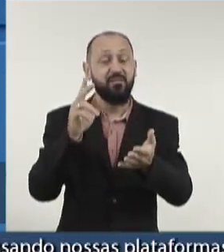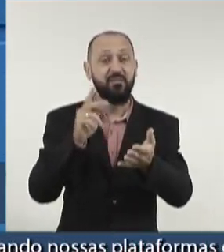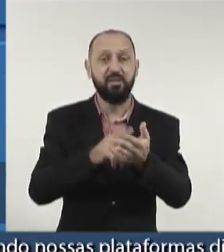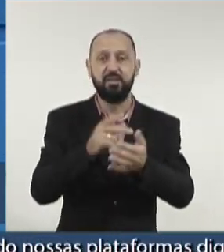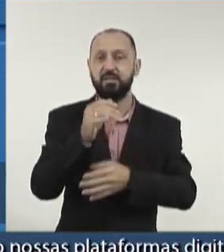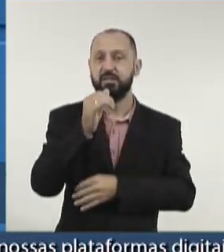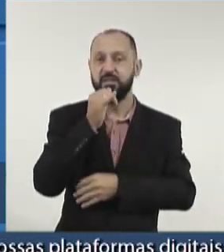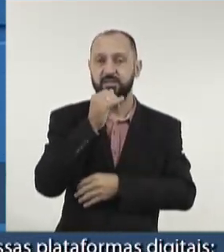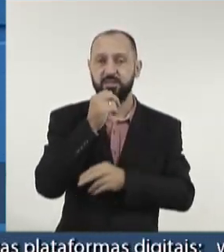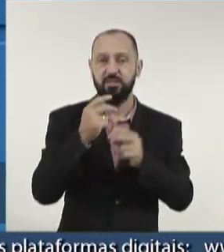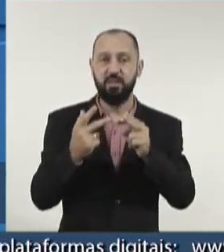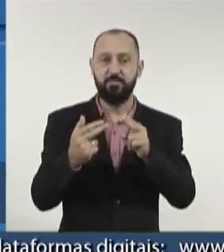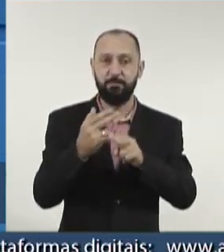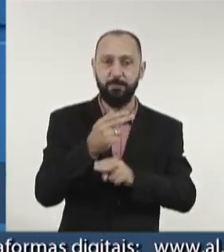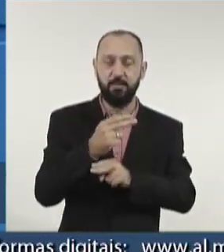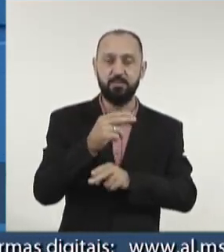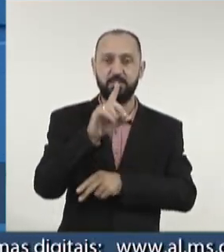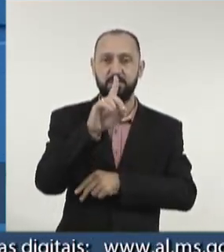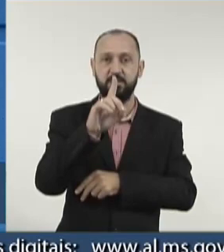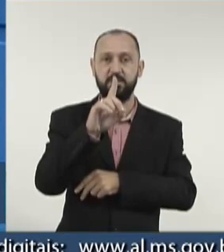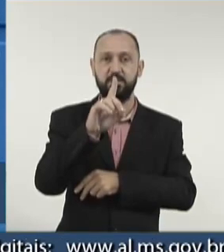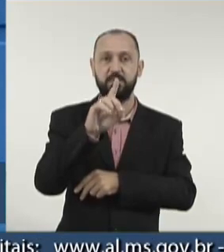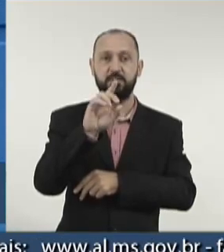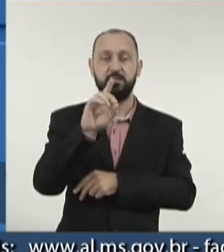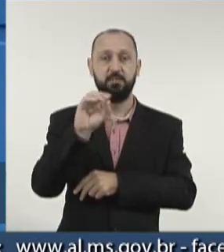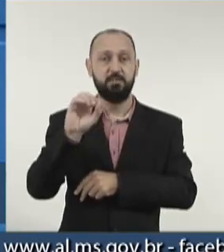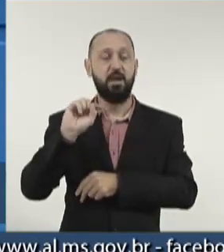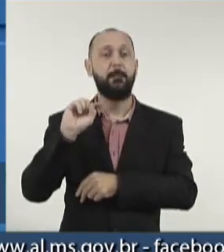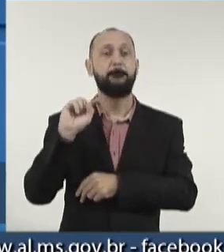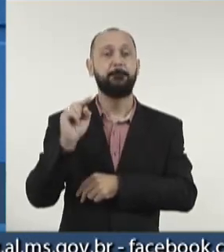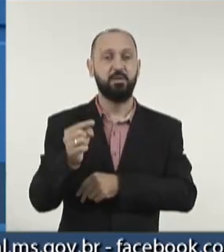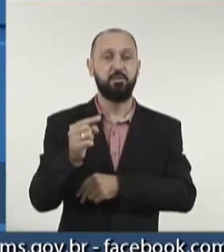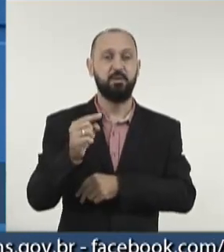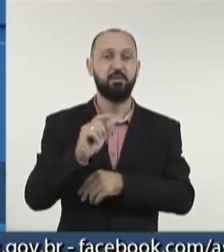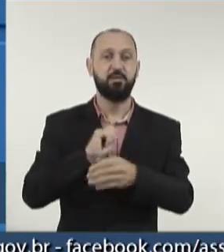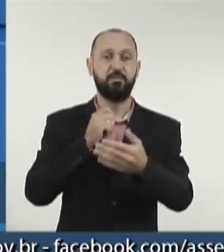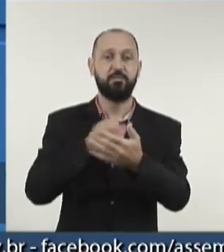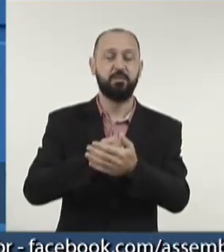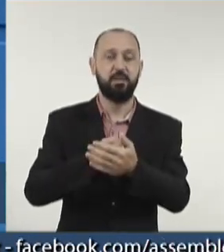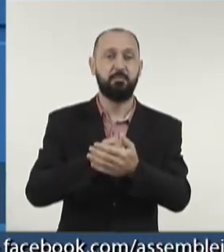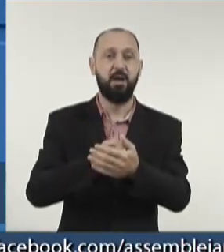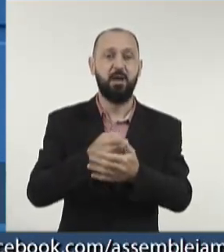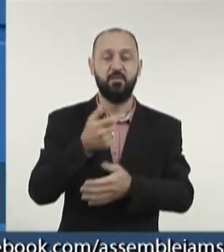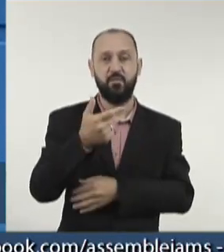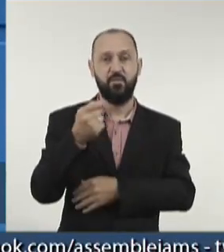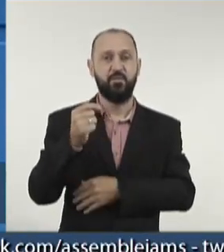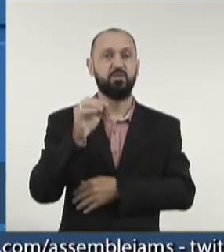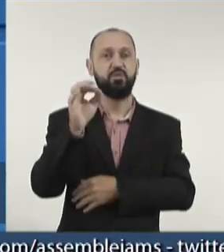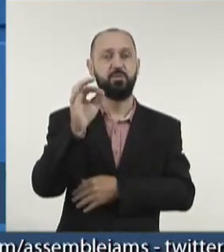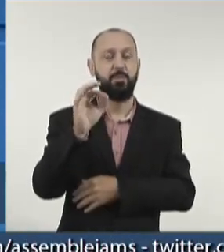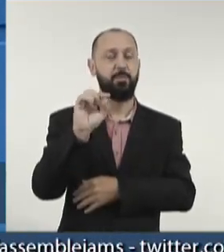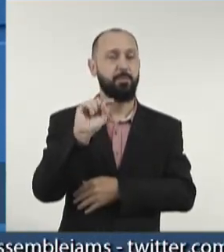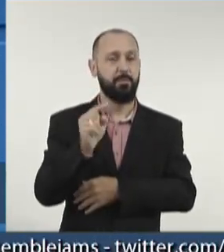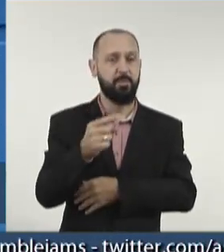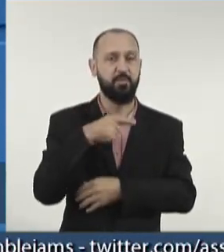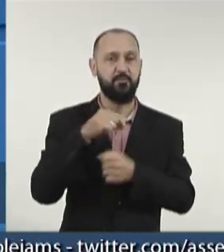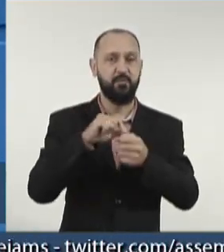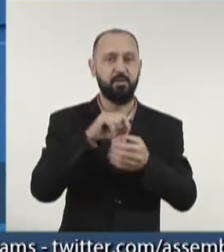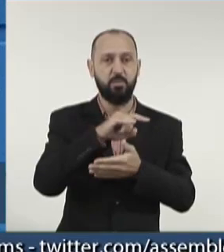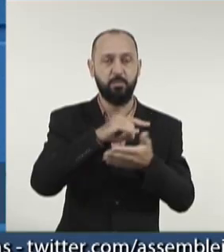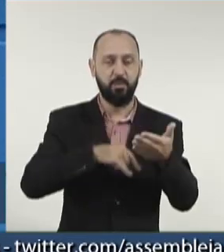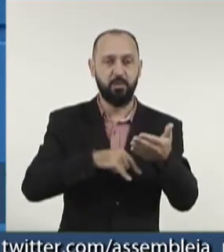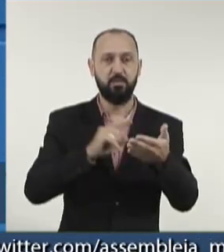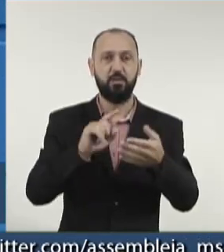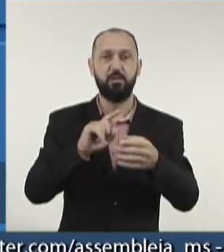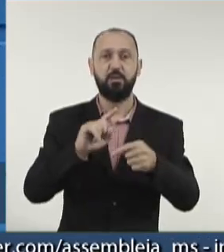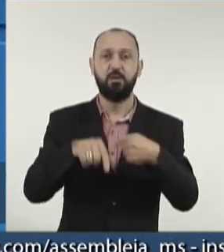por exemplo, uma cirurgia de R$100 mil, o servidor teria que arcar com R$20 mil. Era feito o boleto, o